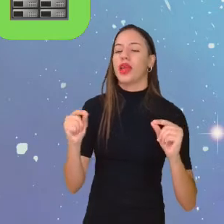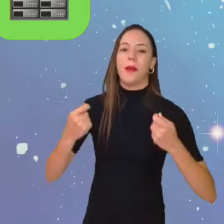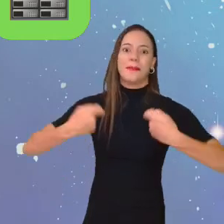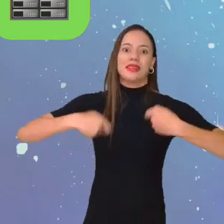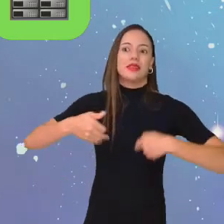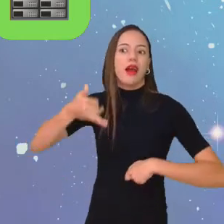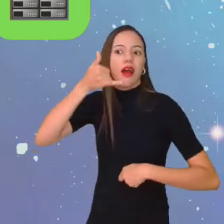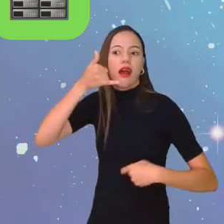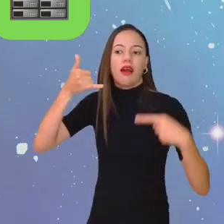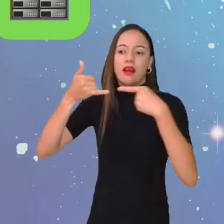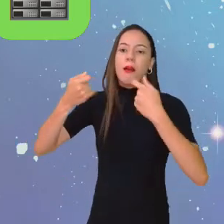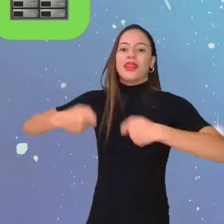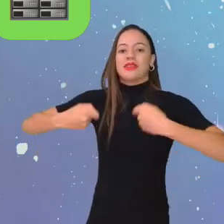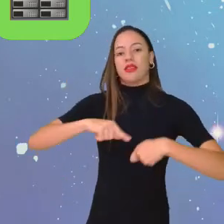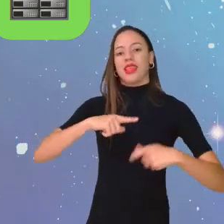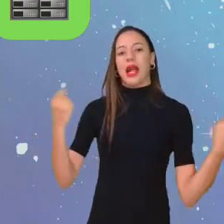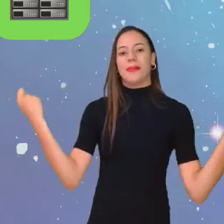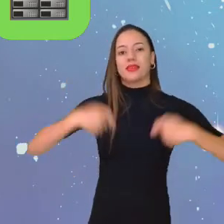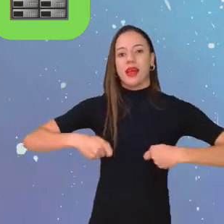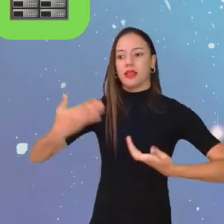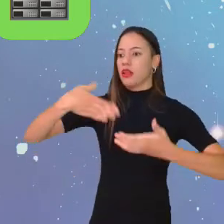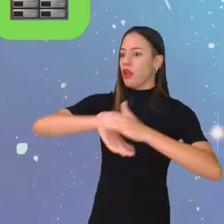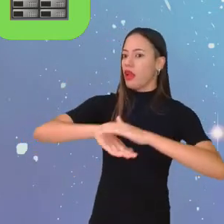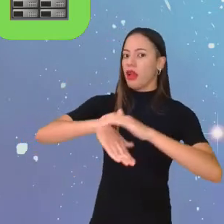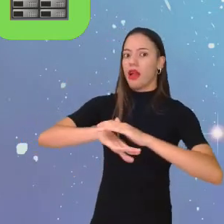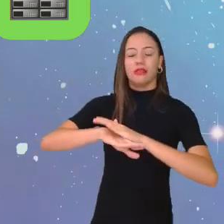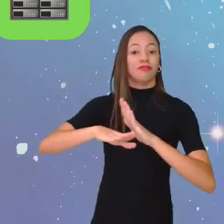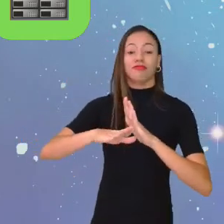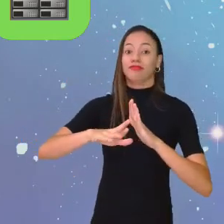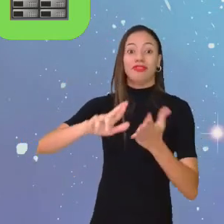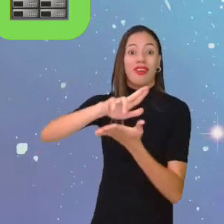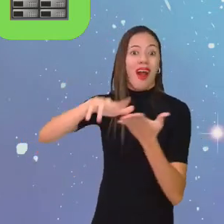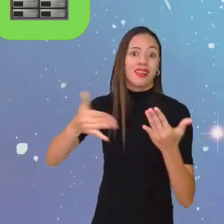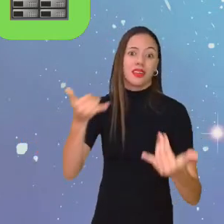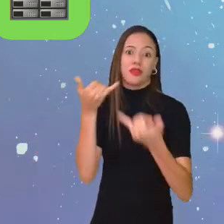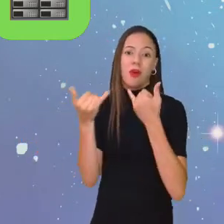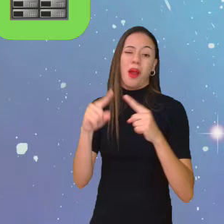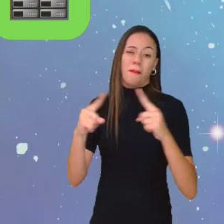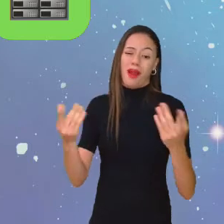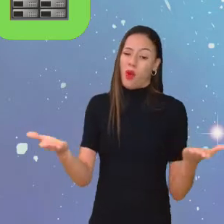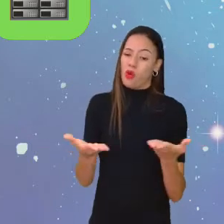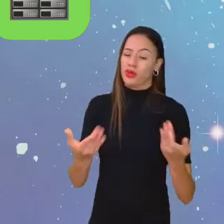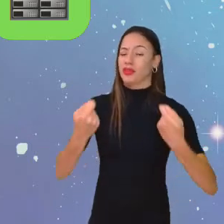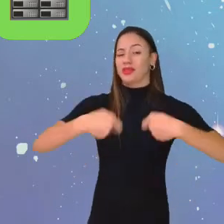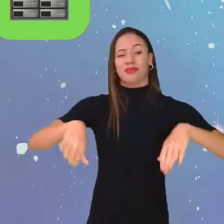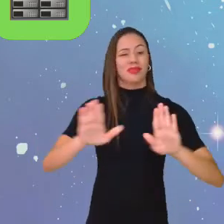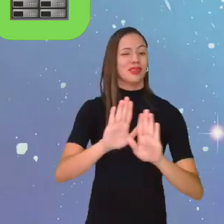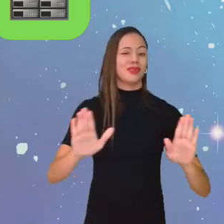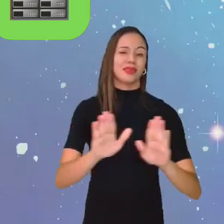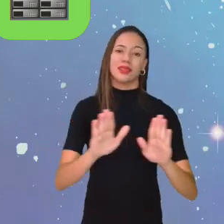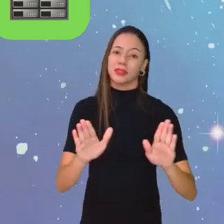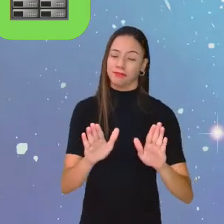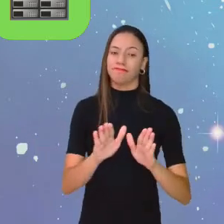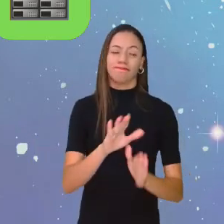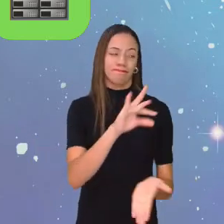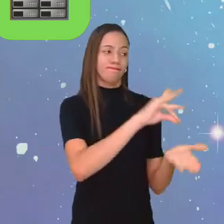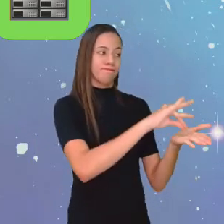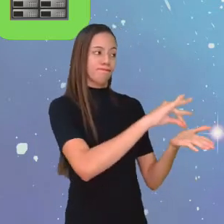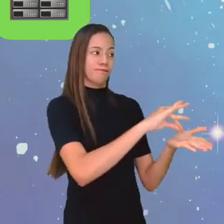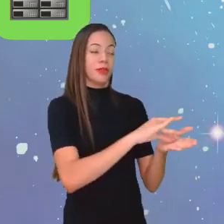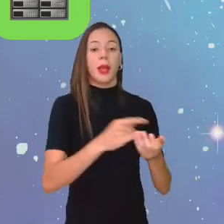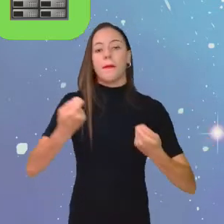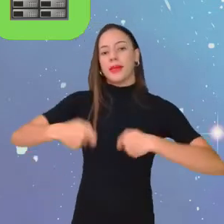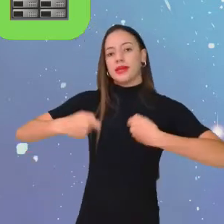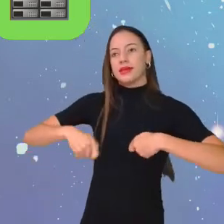muito armazenamento, né? E você percebe que hoje em dia a gente não precisa de tanto armazenamento. A gente precisa, exatamente, a gente precisa de